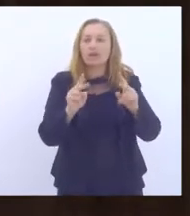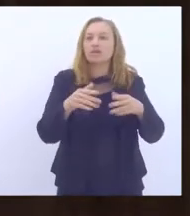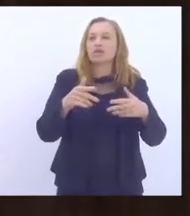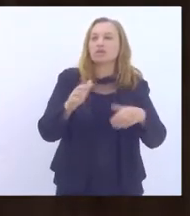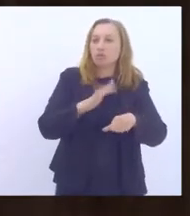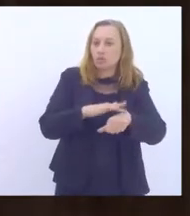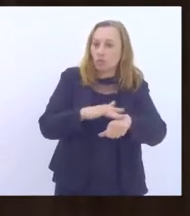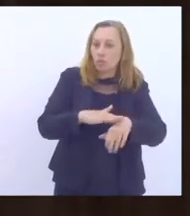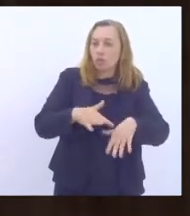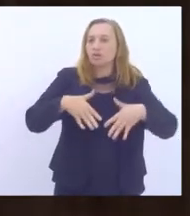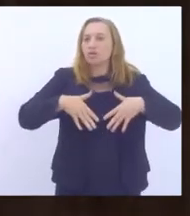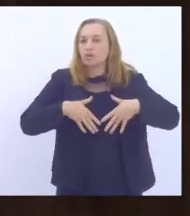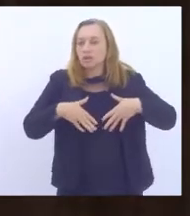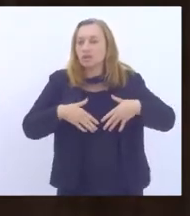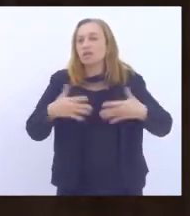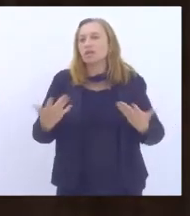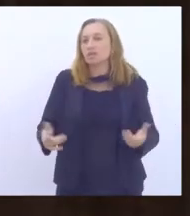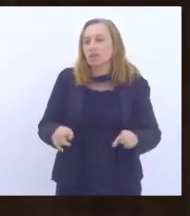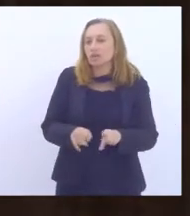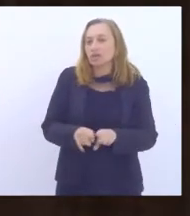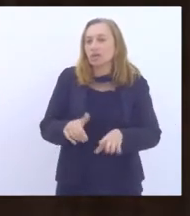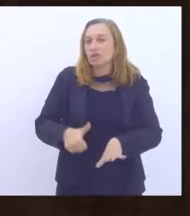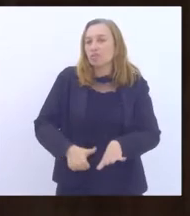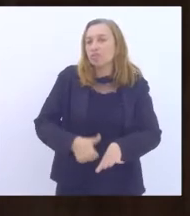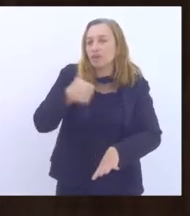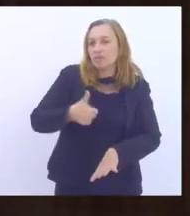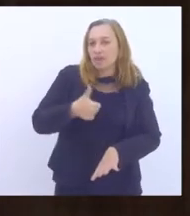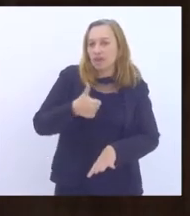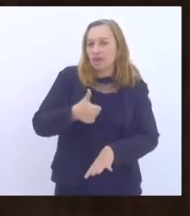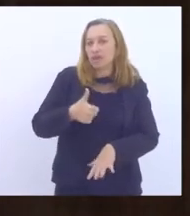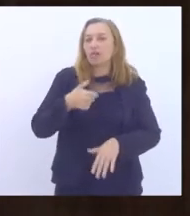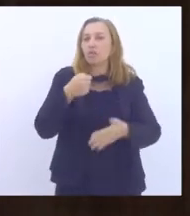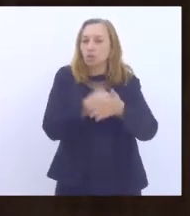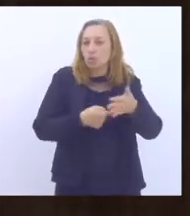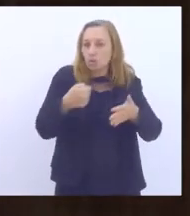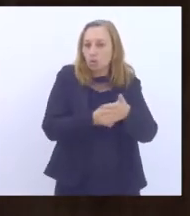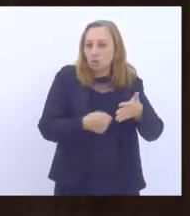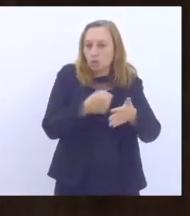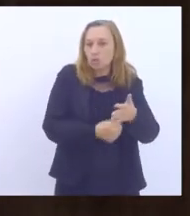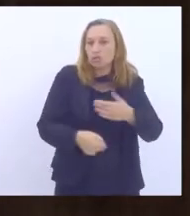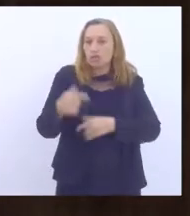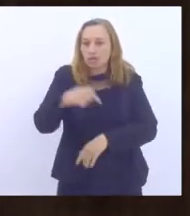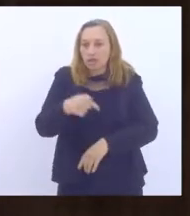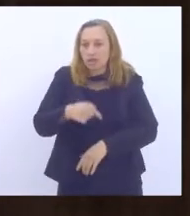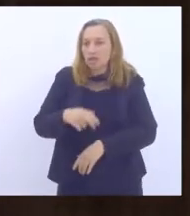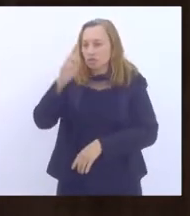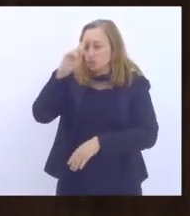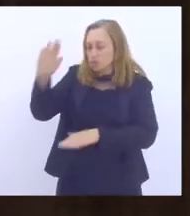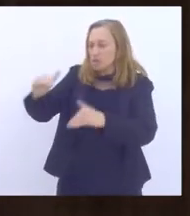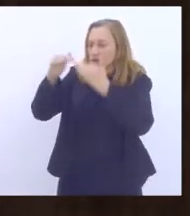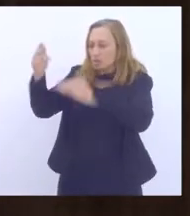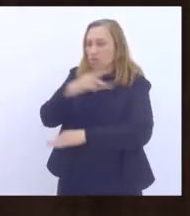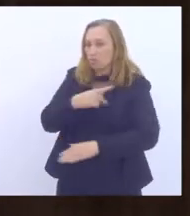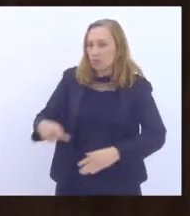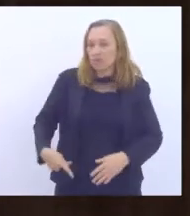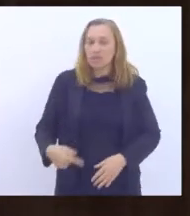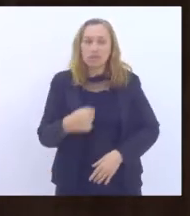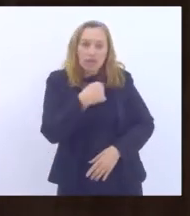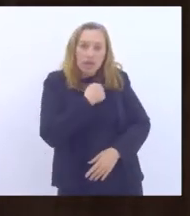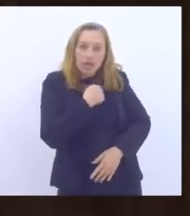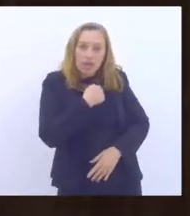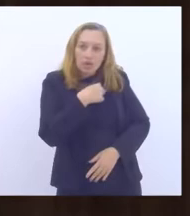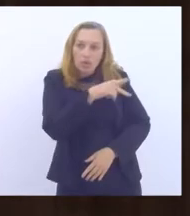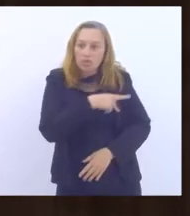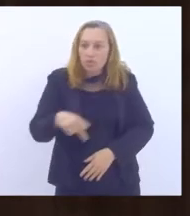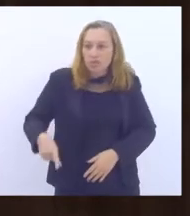tuberculose e Apenas me permitir que a primeira luta que nós travamos aqui vossa excelência como o presidente eu como